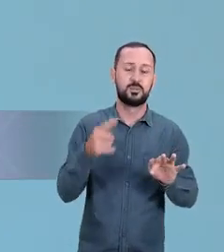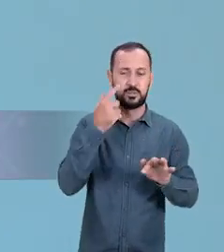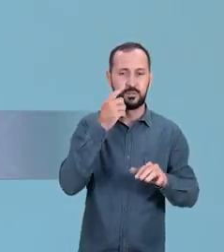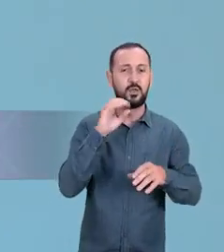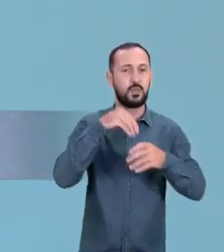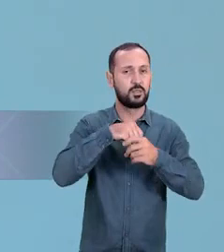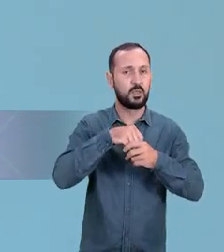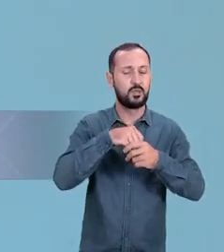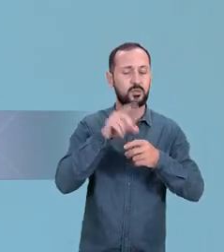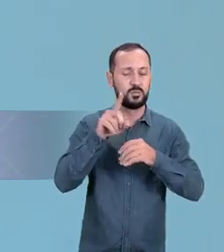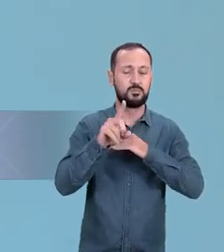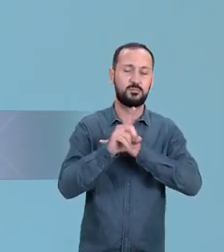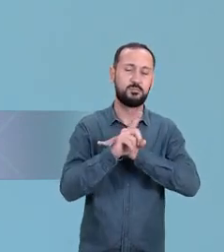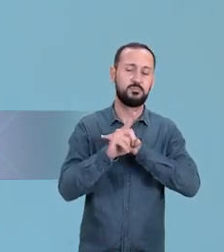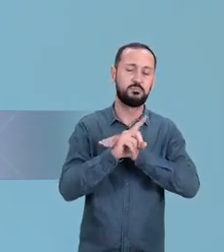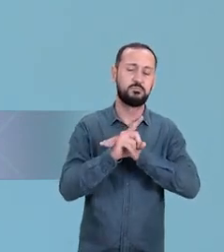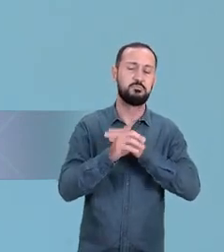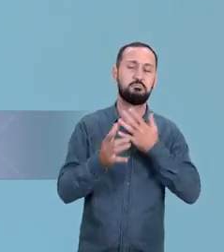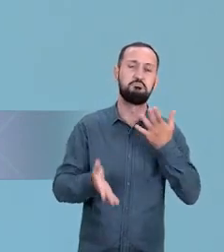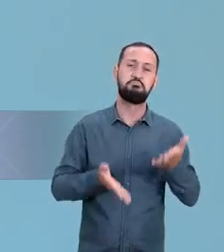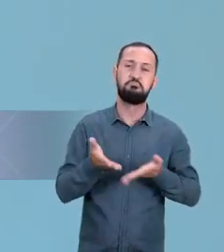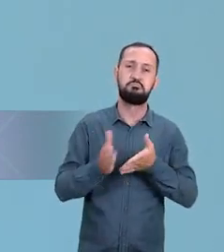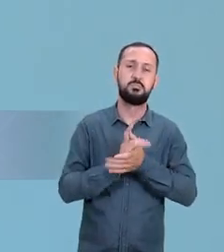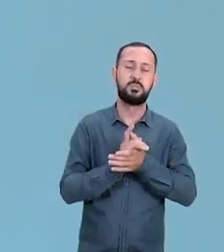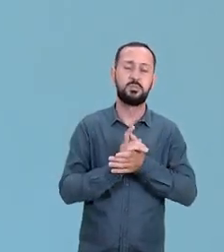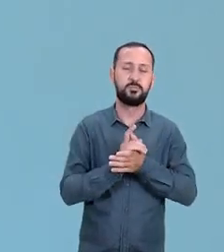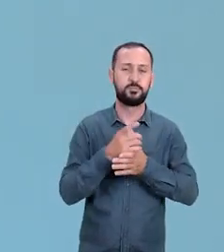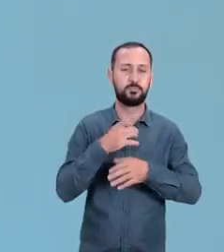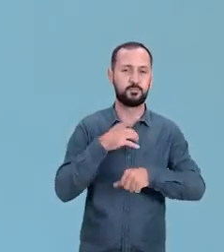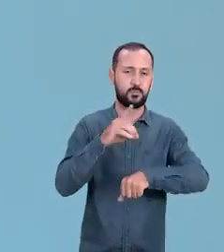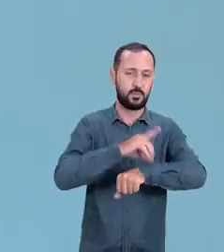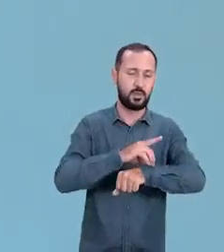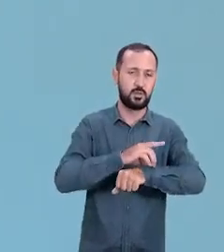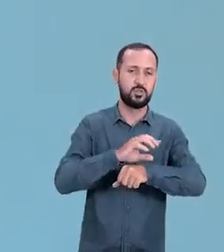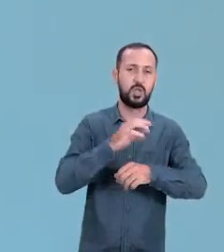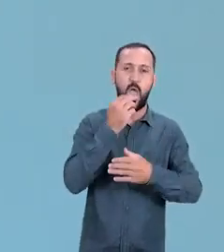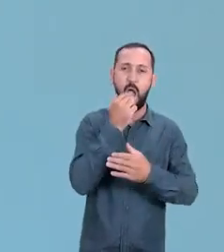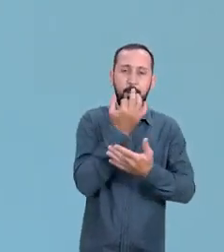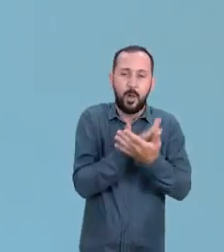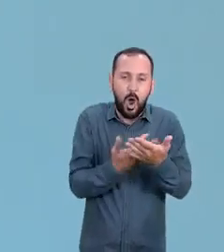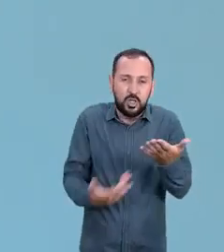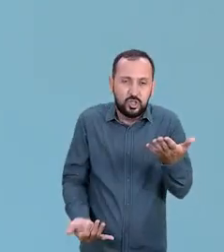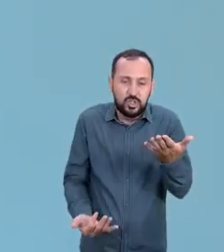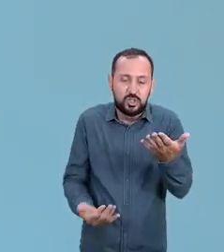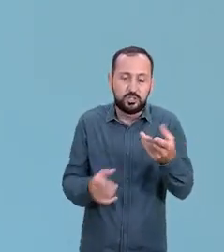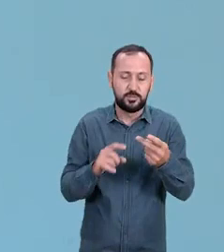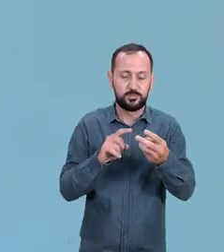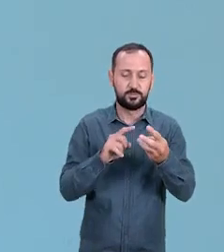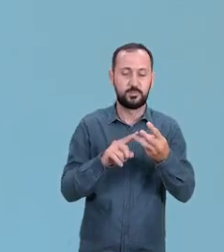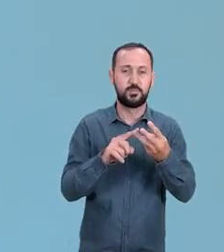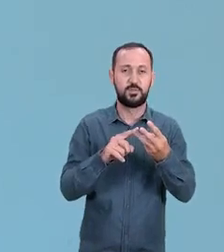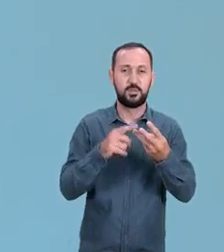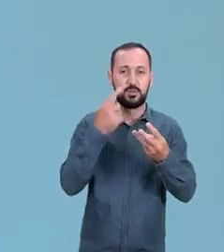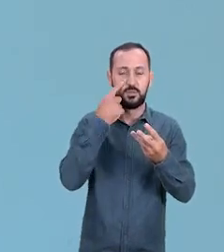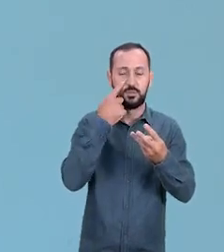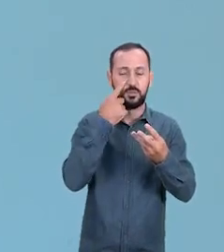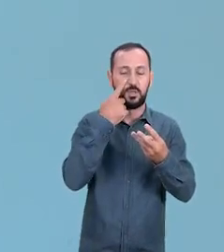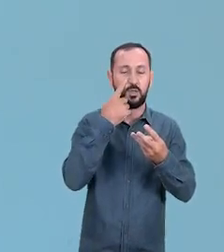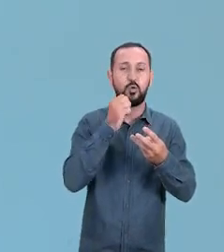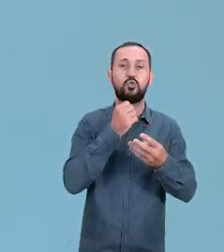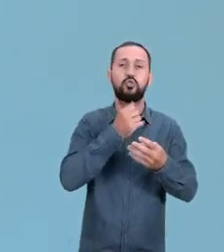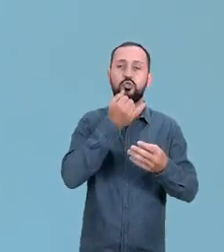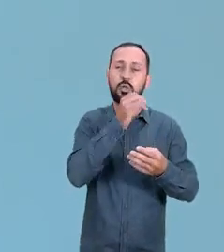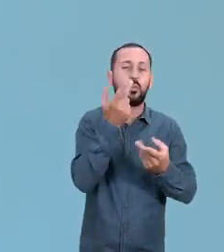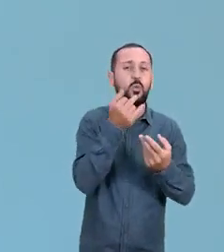trata ambulatorialmente, né? Temos a dengue, a forma hemorrágica, né? E temos o choque da dengue, que é